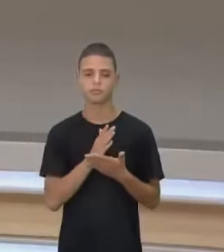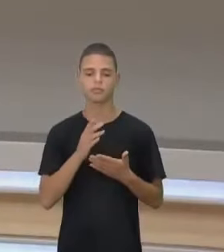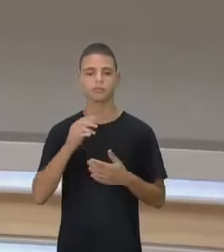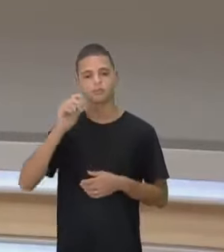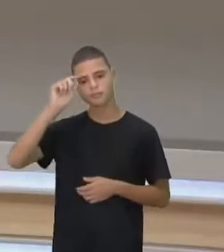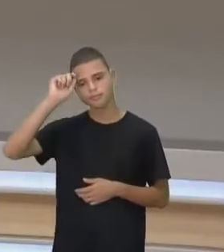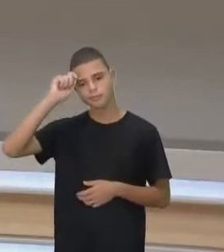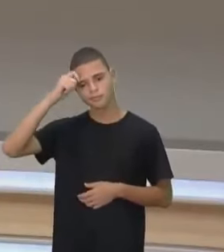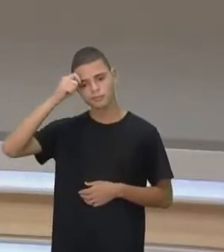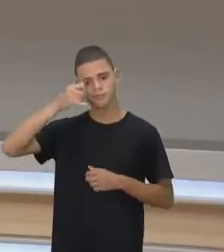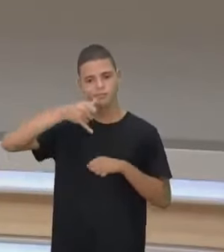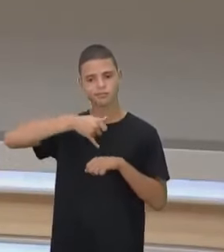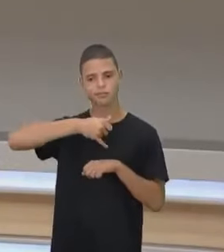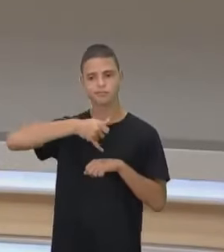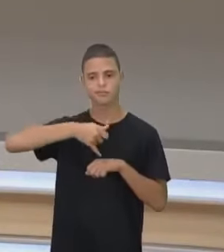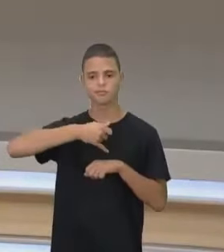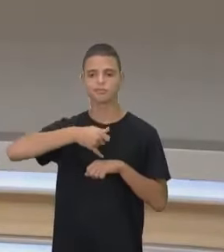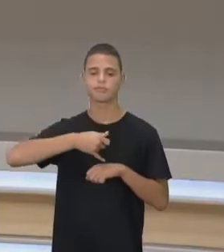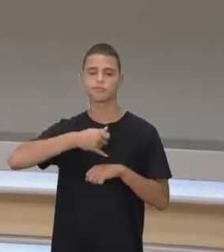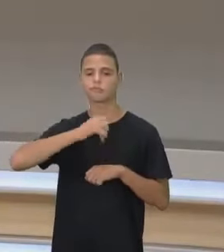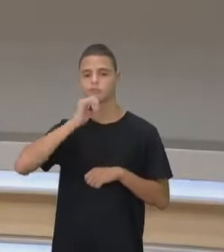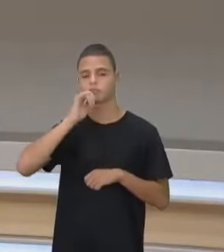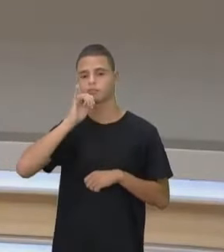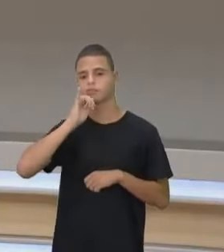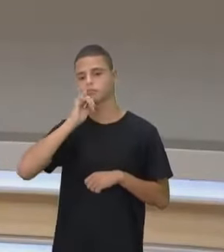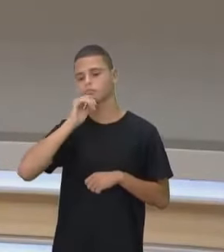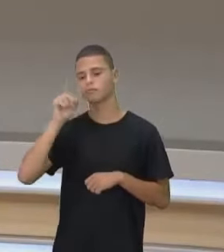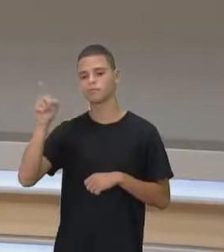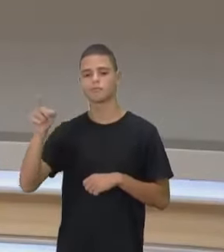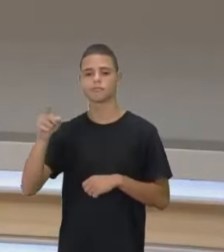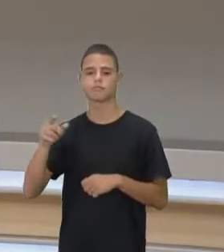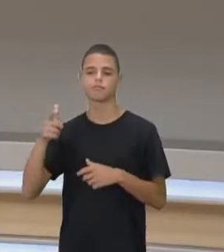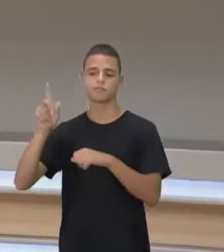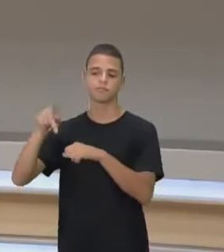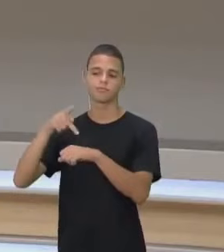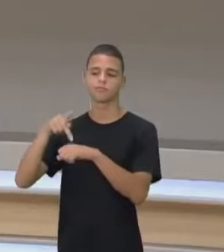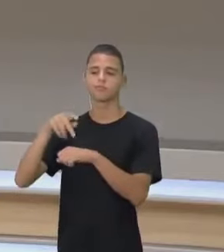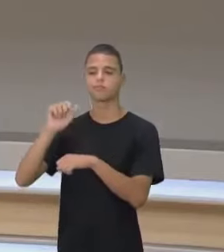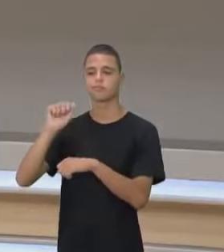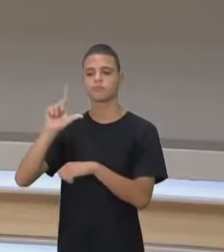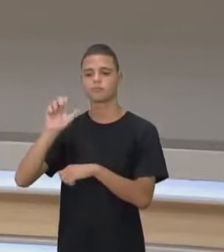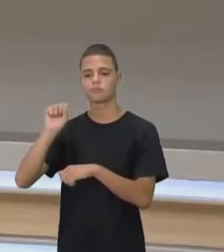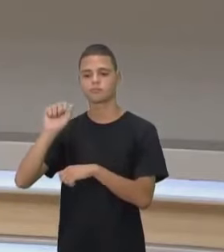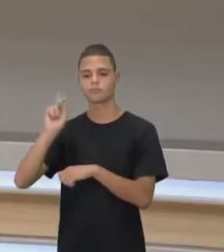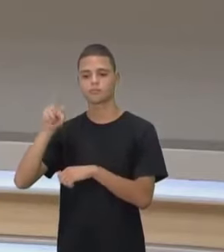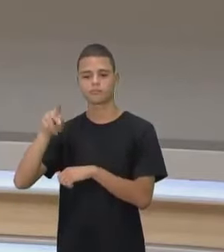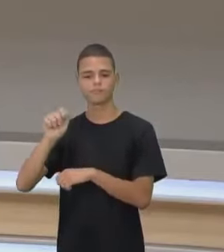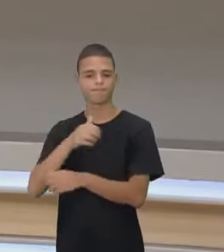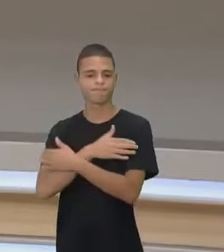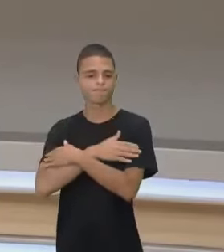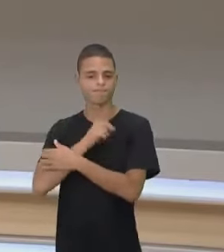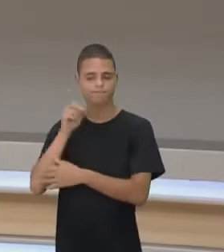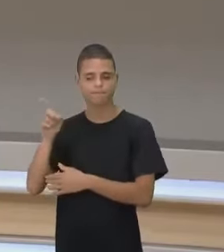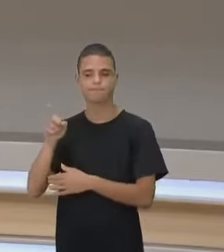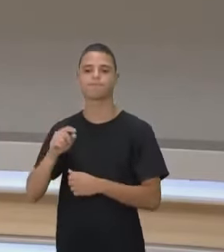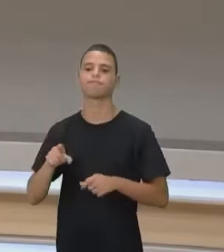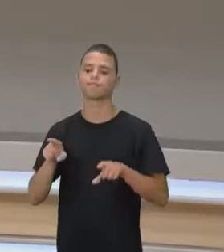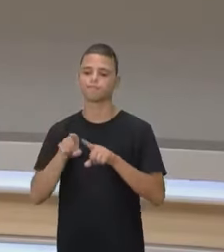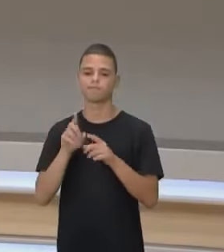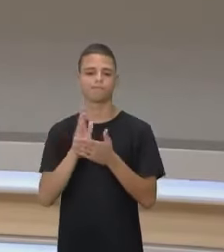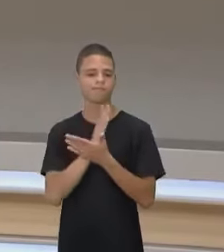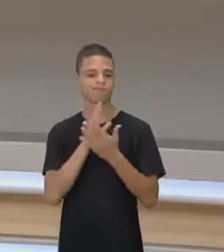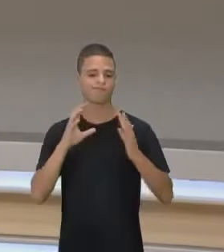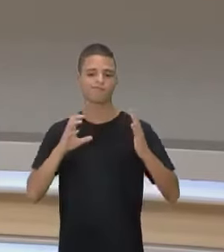petróleo. Né? Tivemos no Alasca, né, desastres tremendos. No Golfo do México, tem impactos até